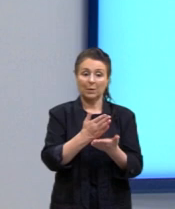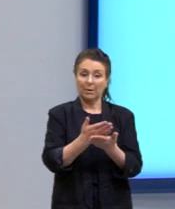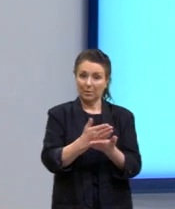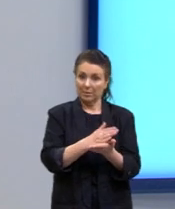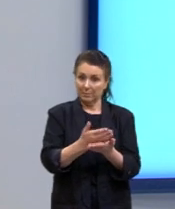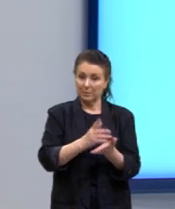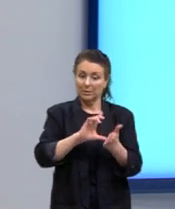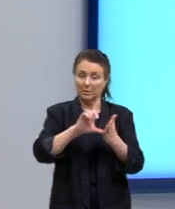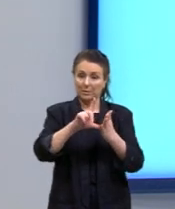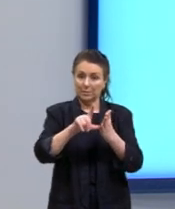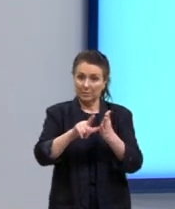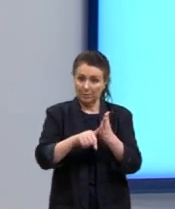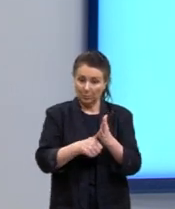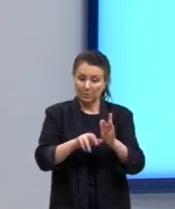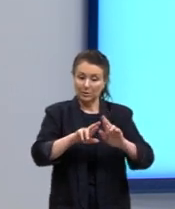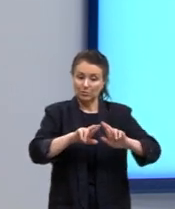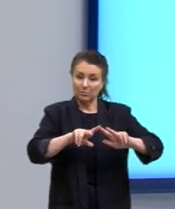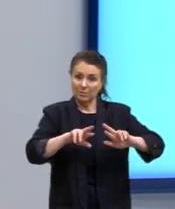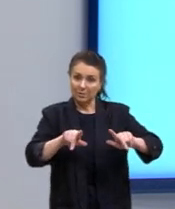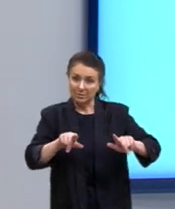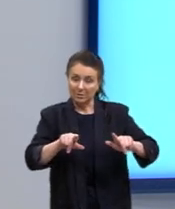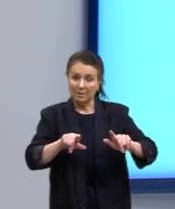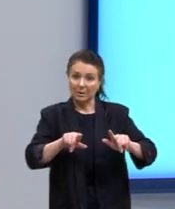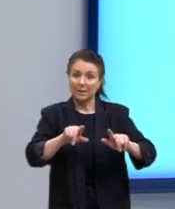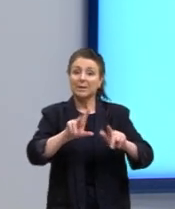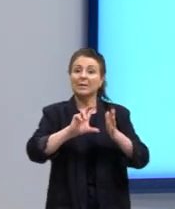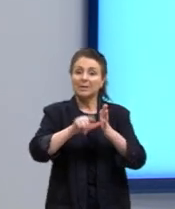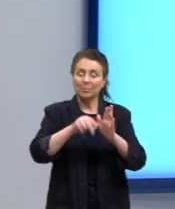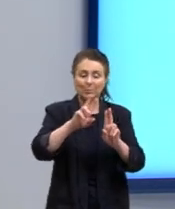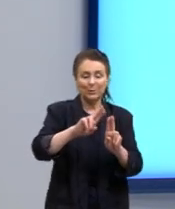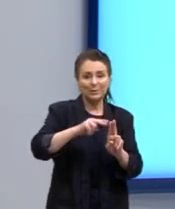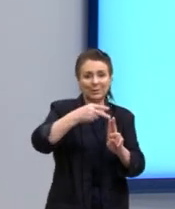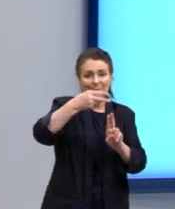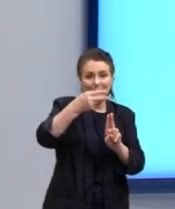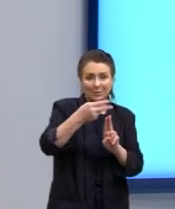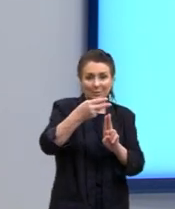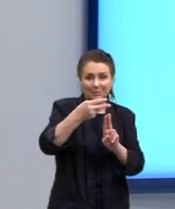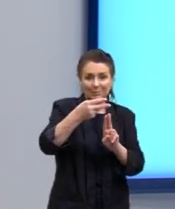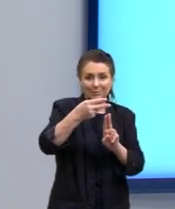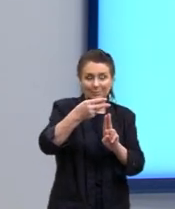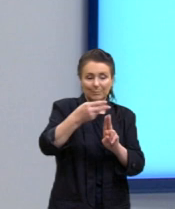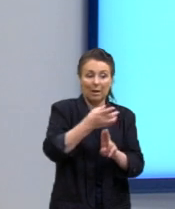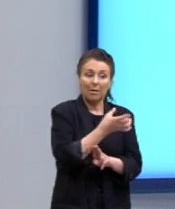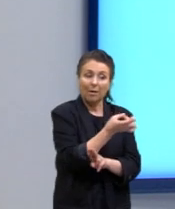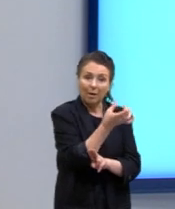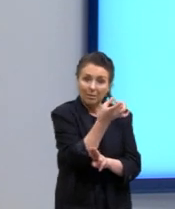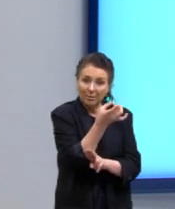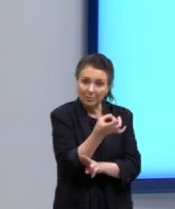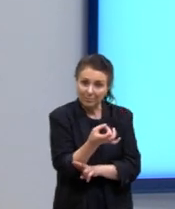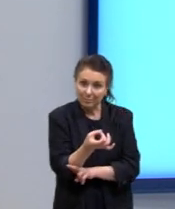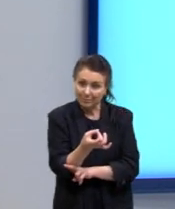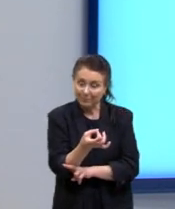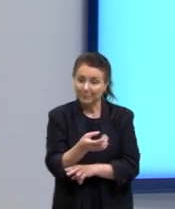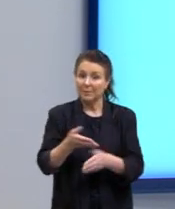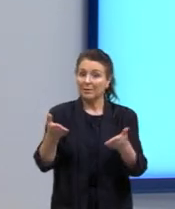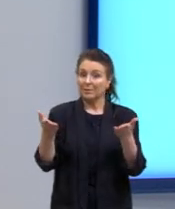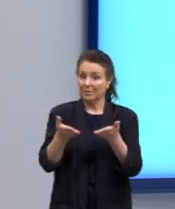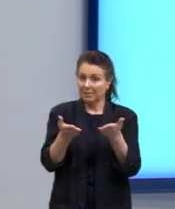depois a diferença e elevamos ao quadrado para cada um dos termos agora